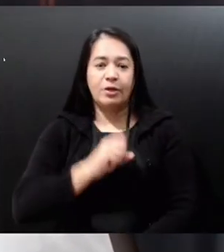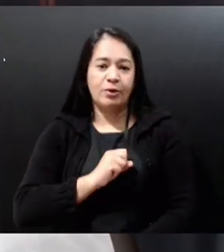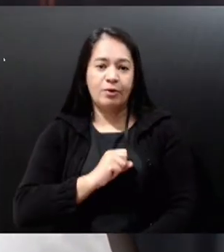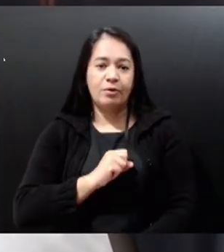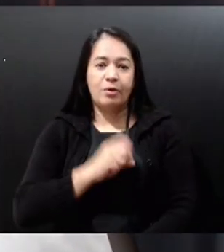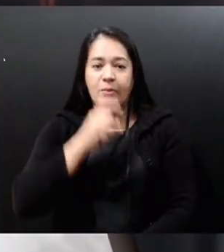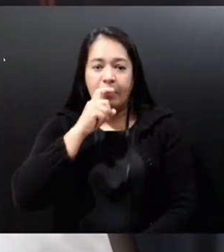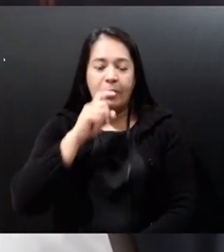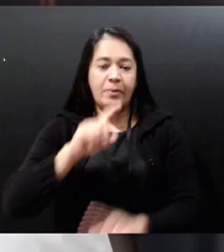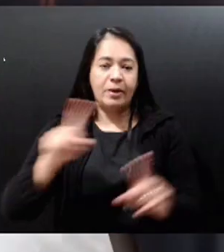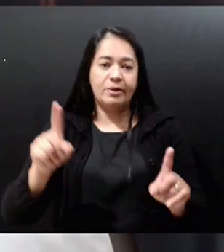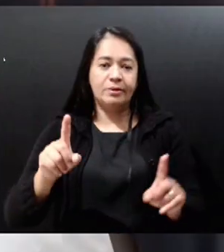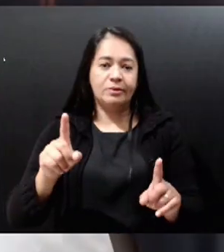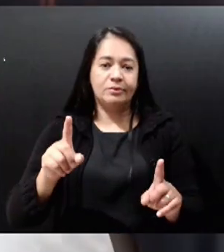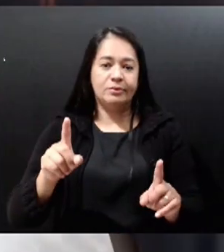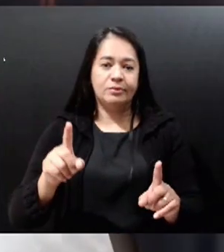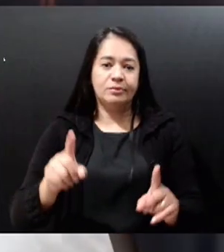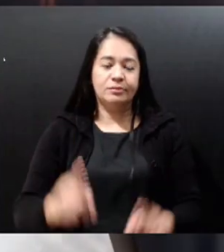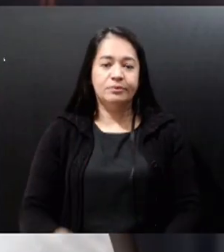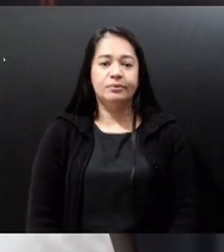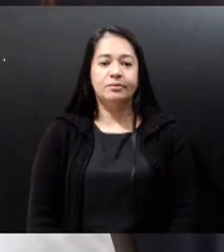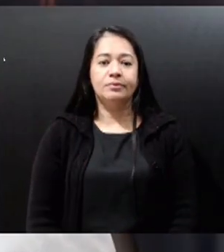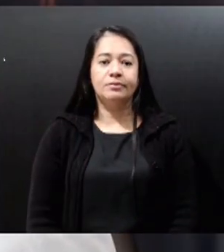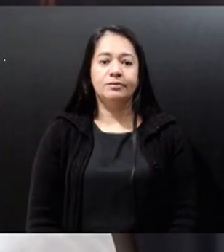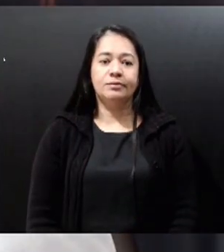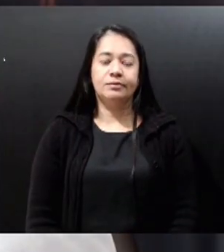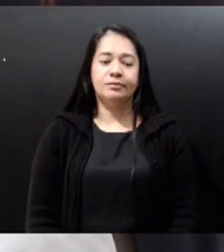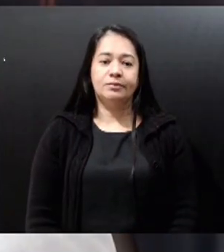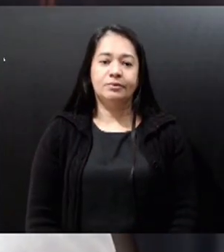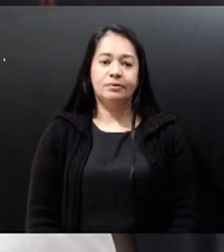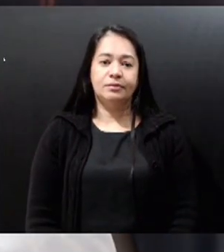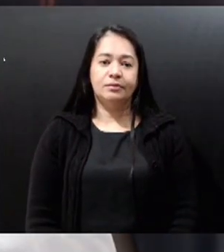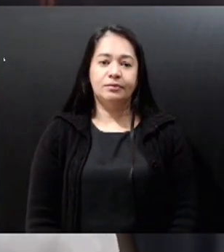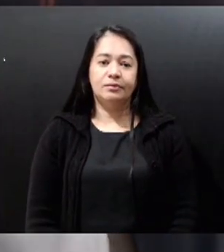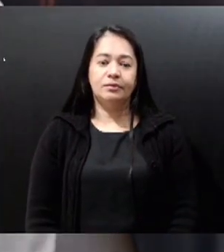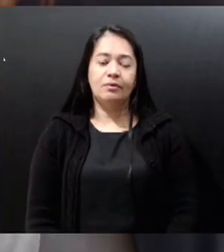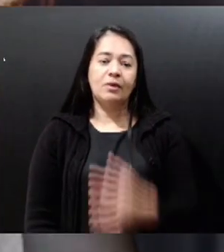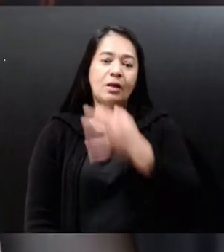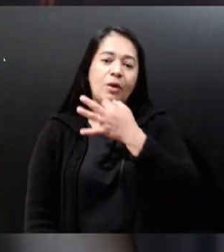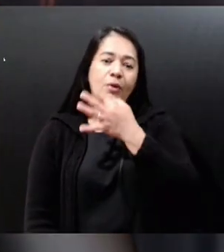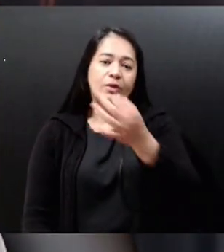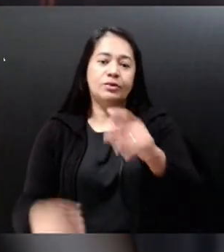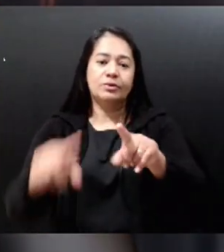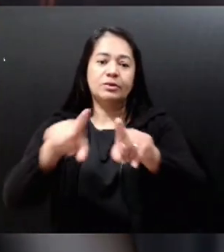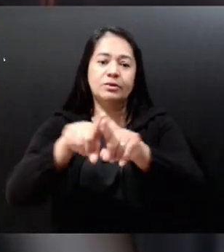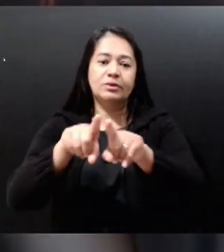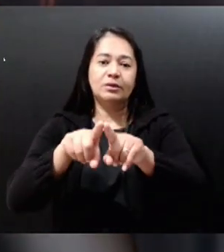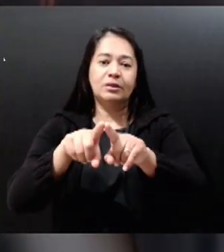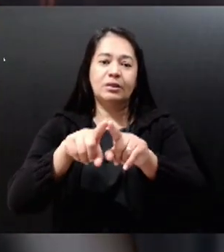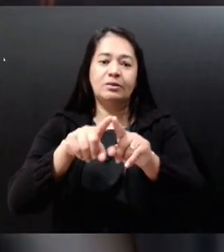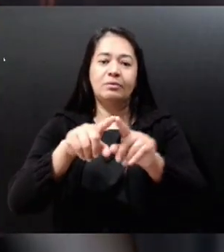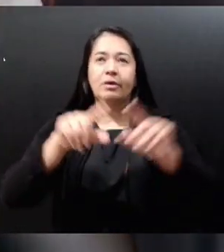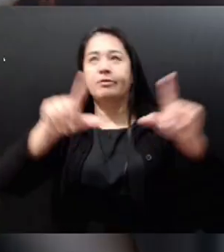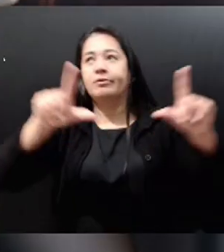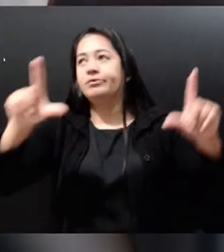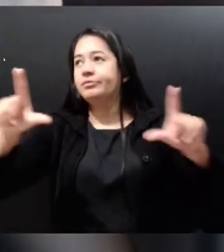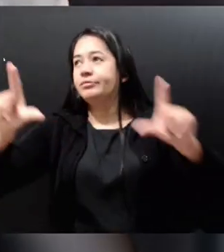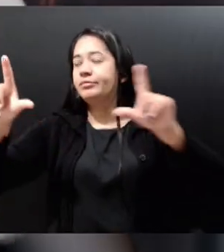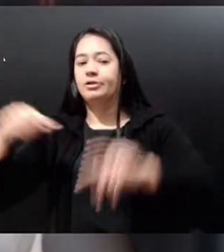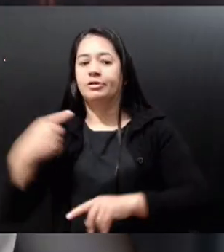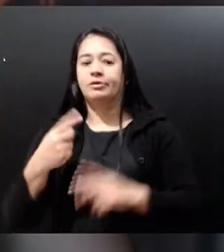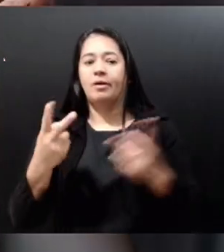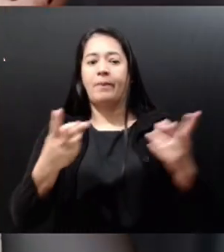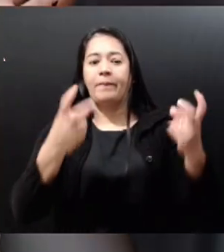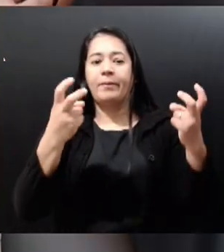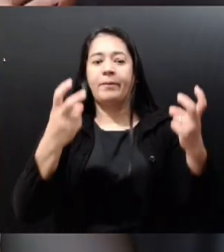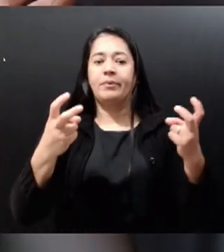cartinha para quem eu amo. Eu acho que também esses cartazes que a gente também vê, então tem lá a foto, é